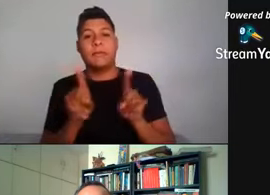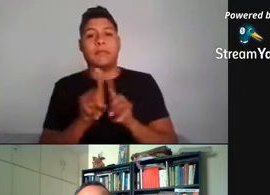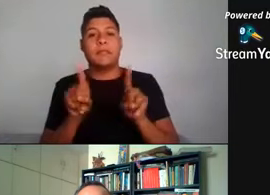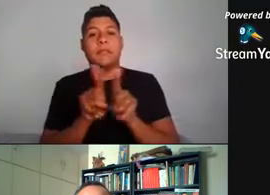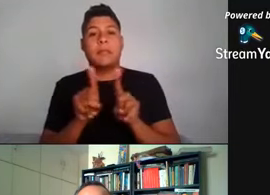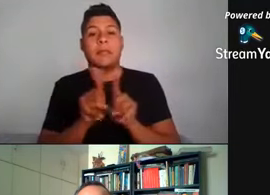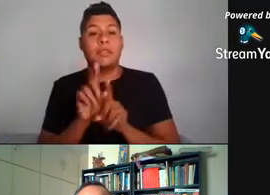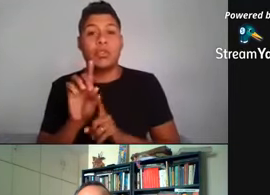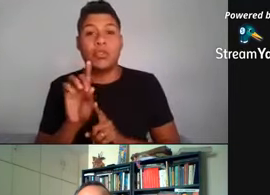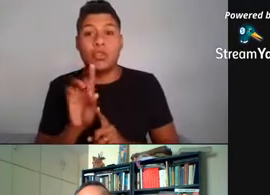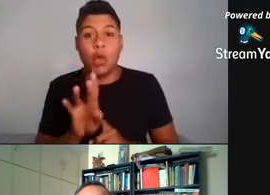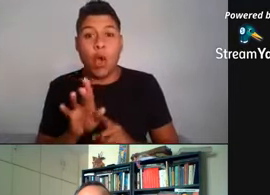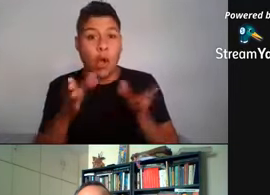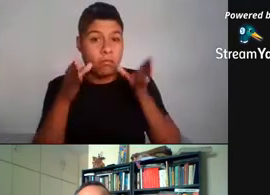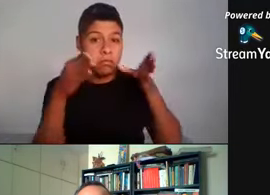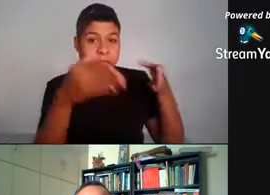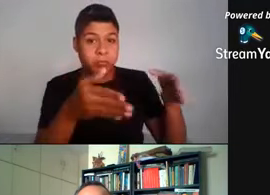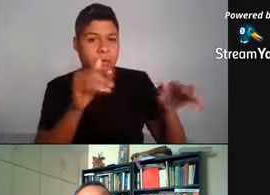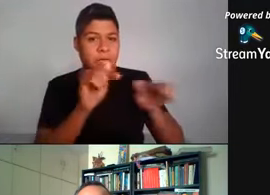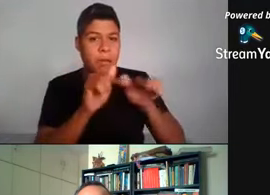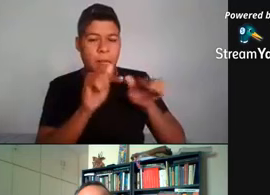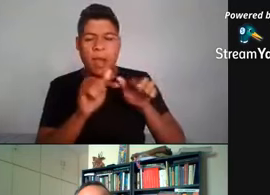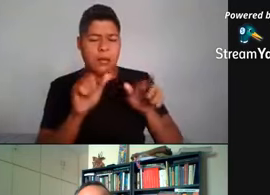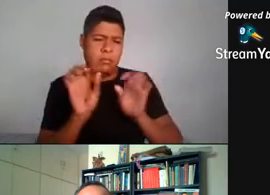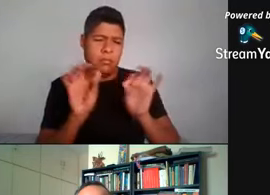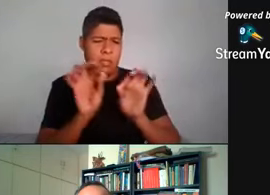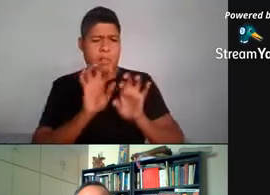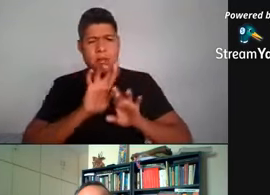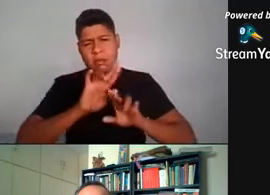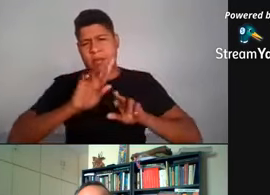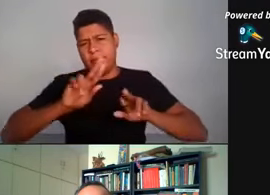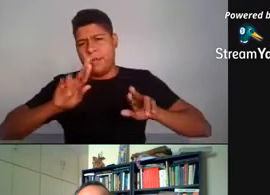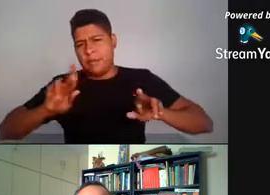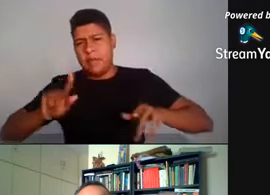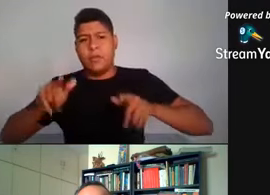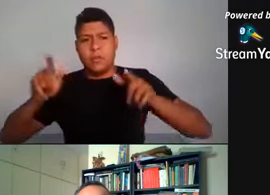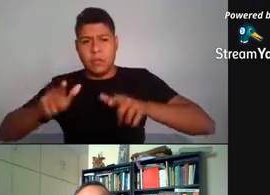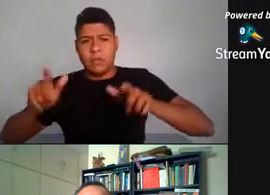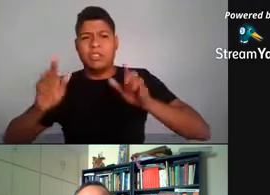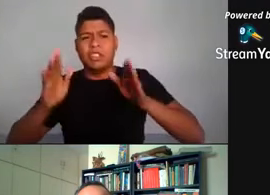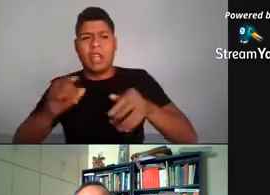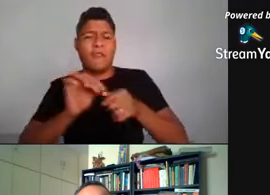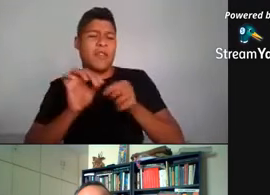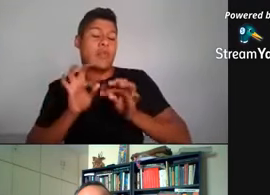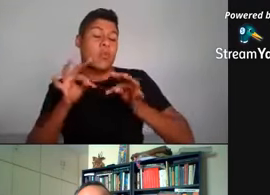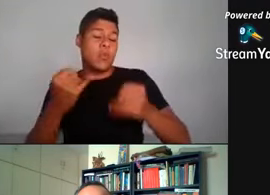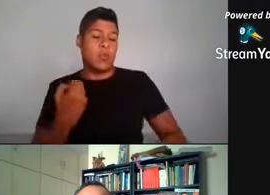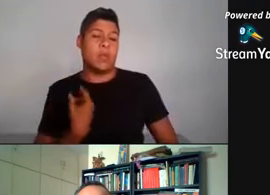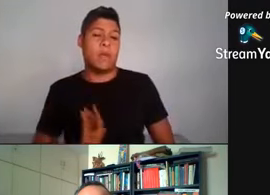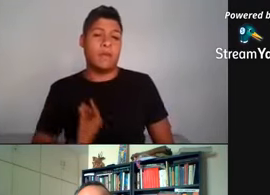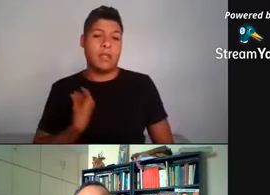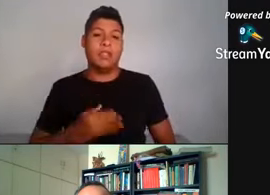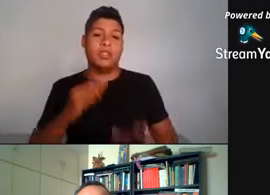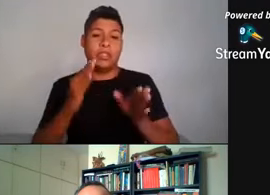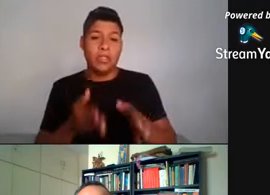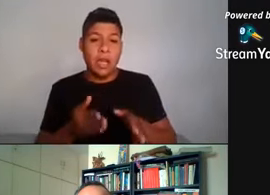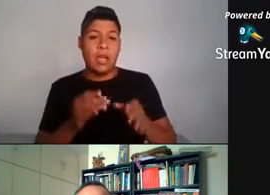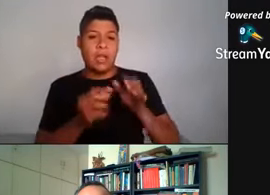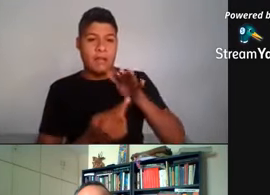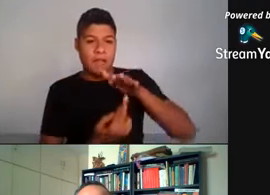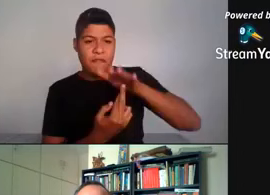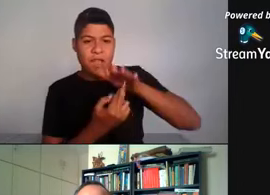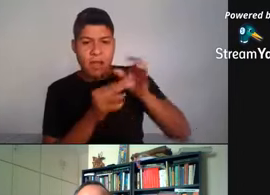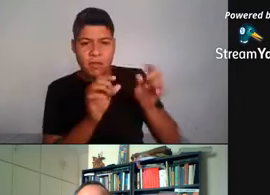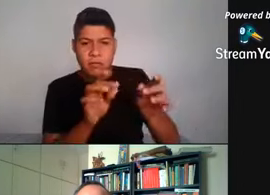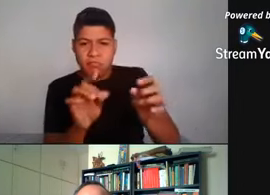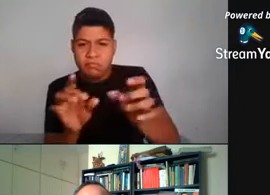não só na área do trabalho, né, mas em diversas outras áreas. Eu já fiz de tudo na minha vida, já fui feirante, já trabalhei em banca